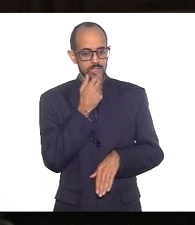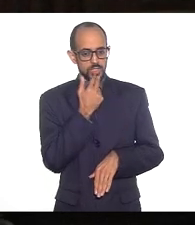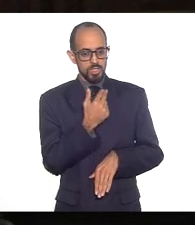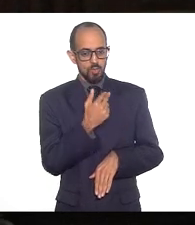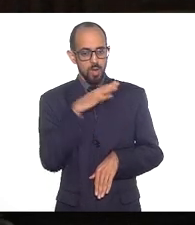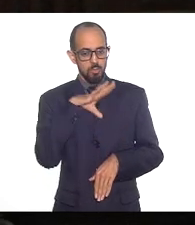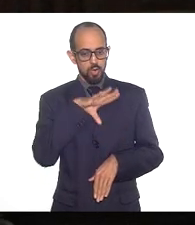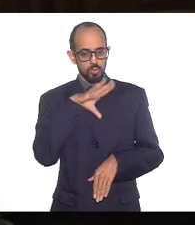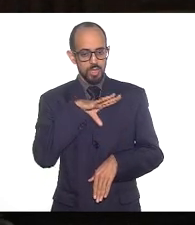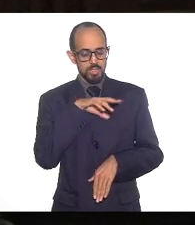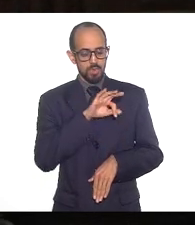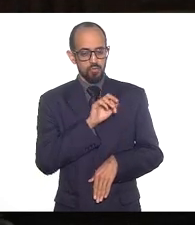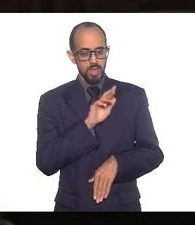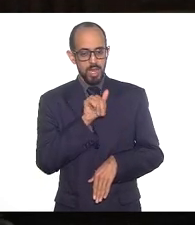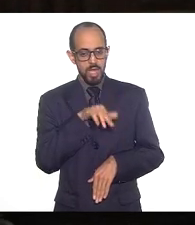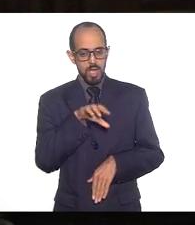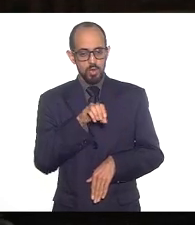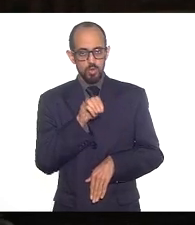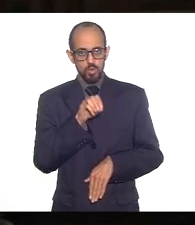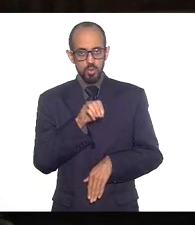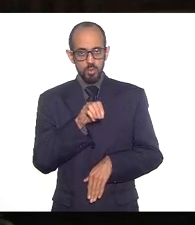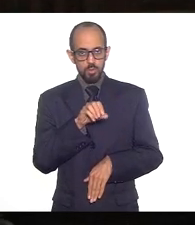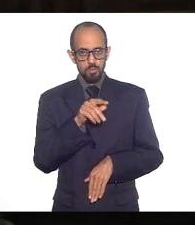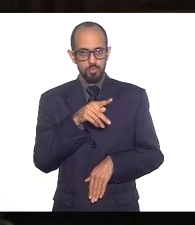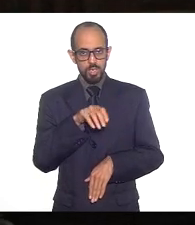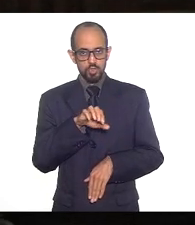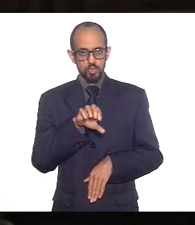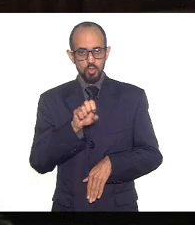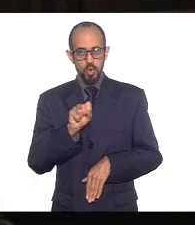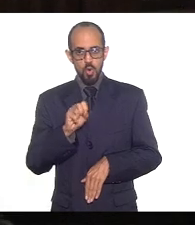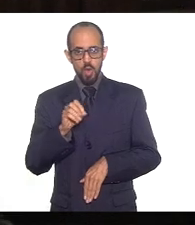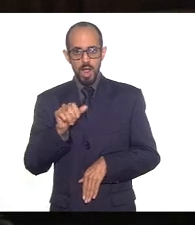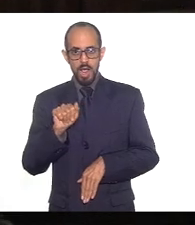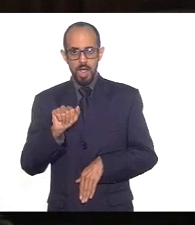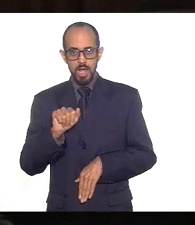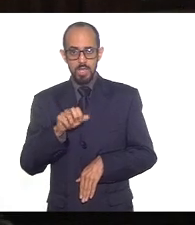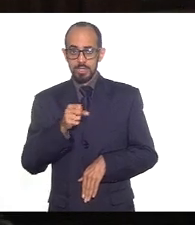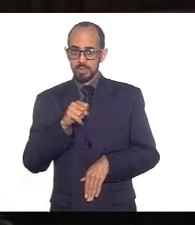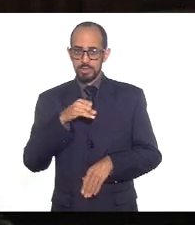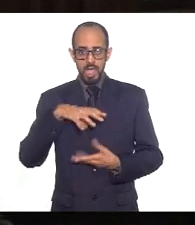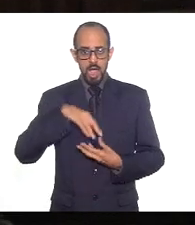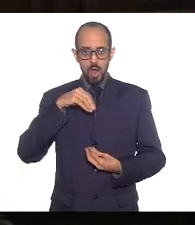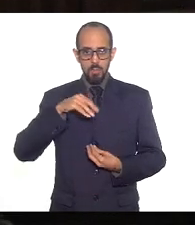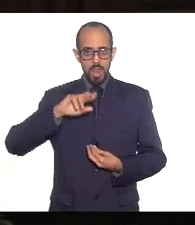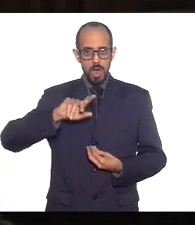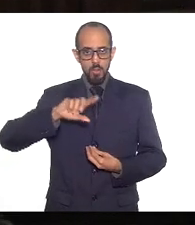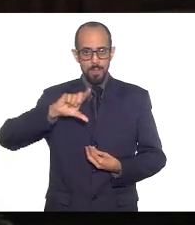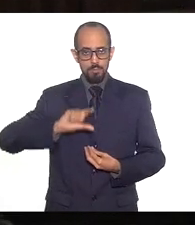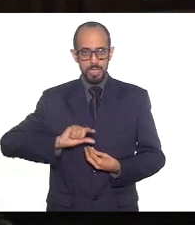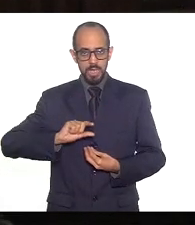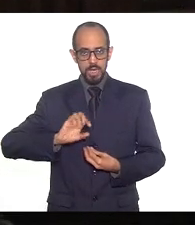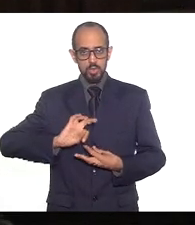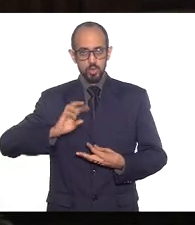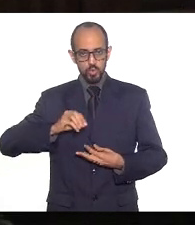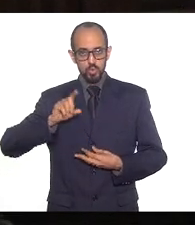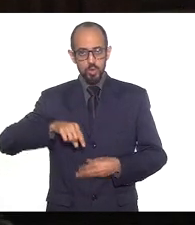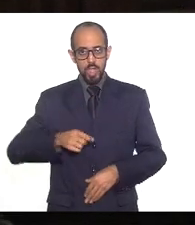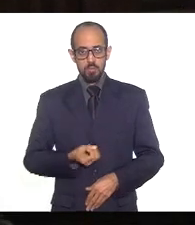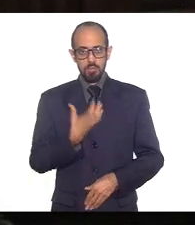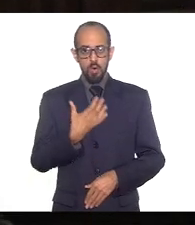Fernando Pessoa se a alma não é pequena não é isso tudo vale a pena tão mais importante